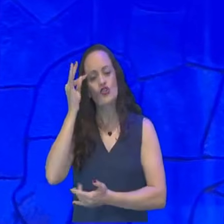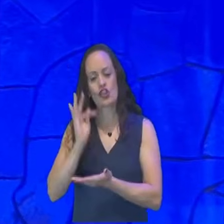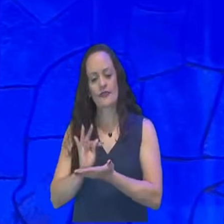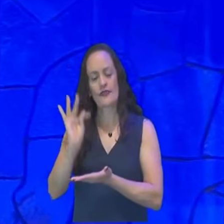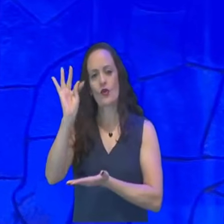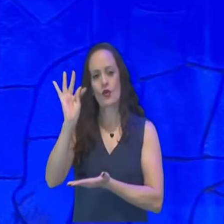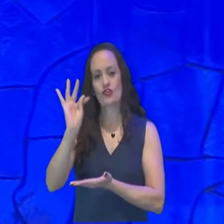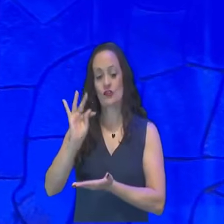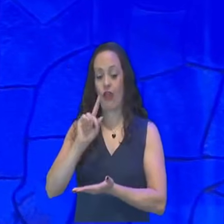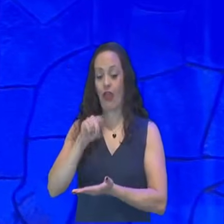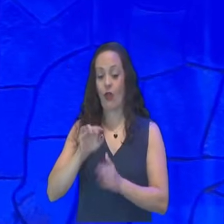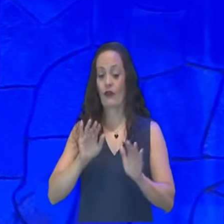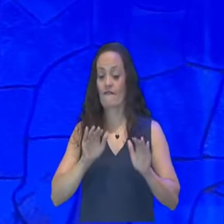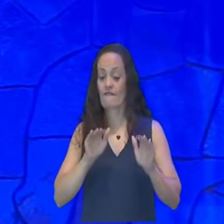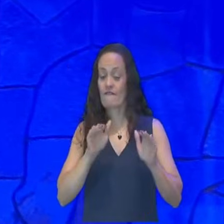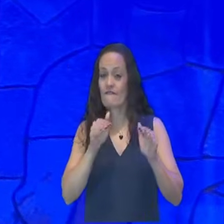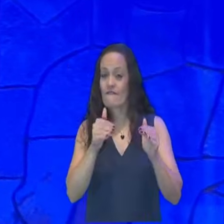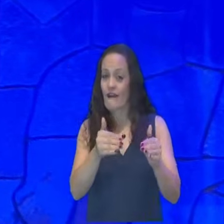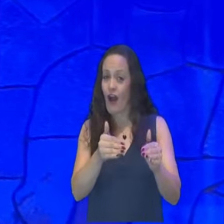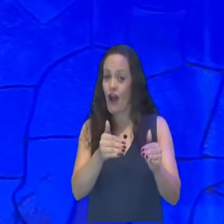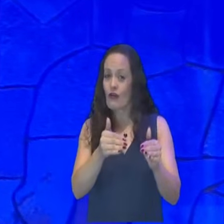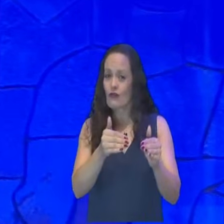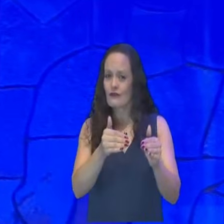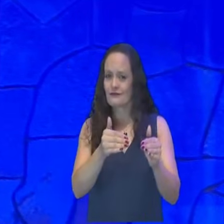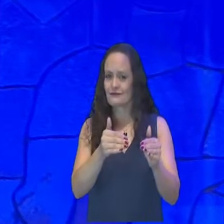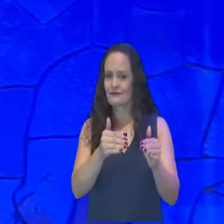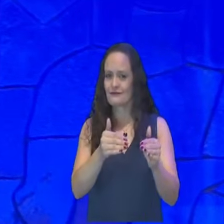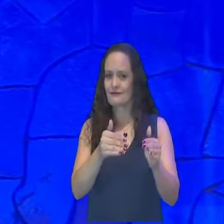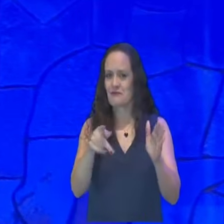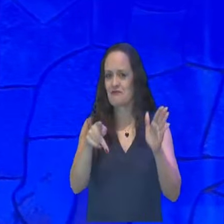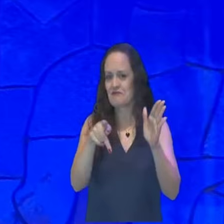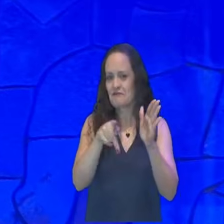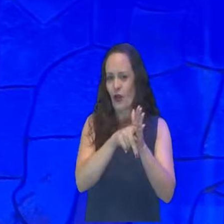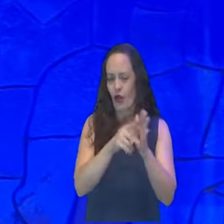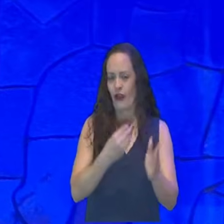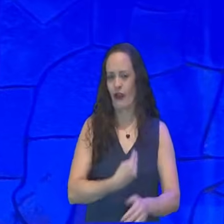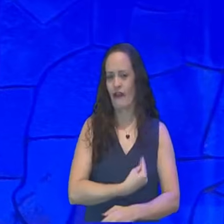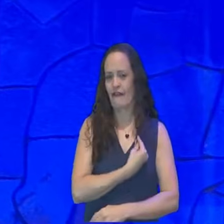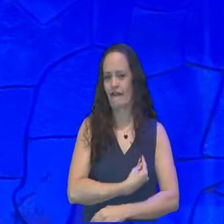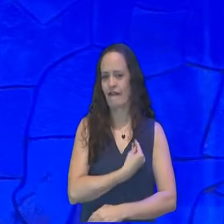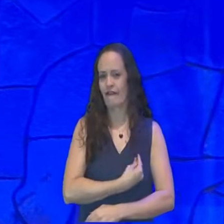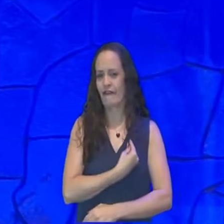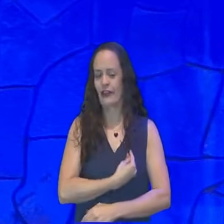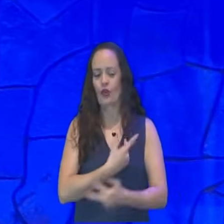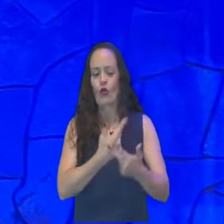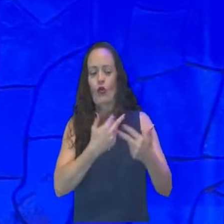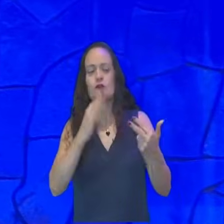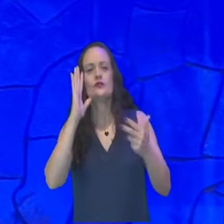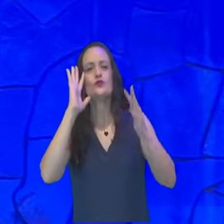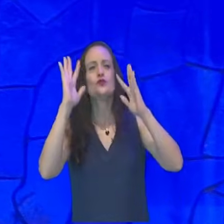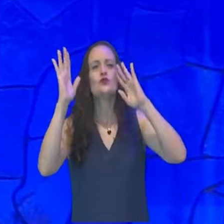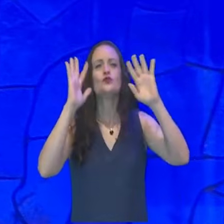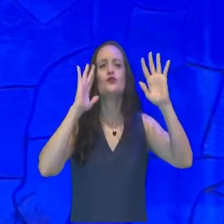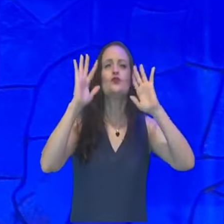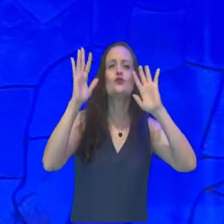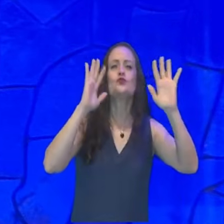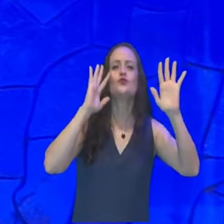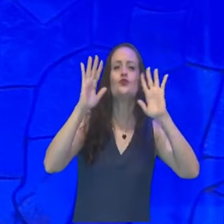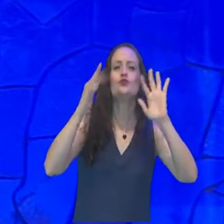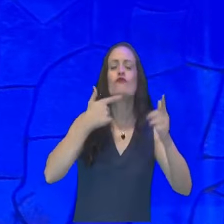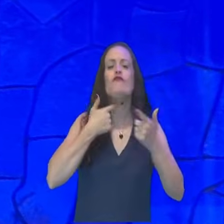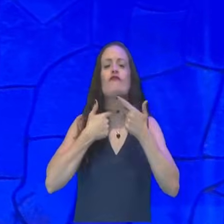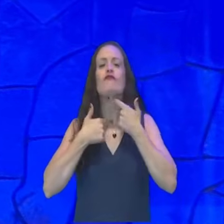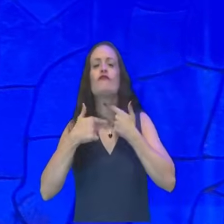ídolos são mais sedutores e menos invenções culturais, e mais projeções afetivas.